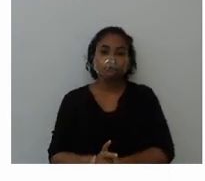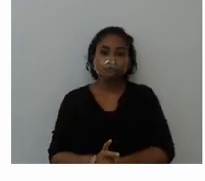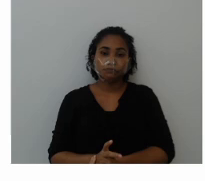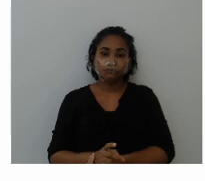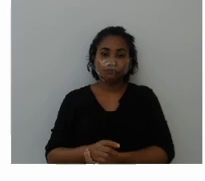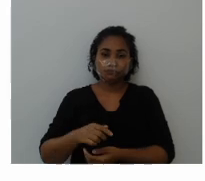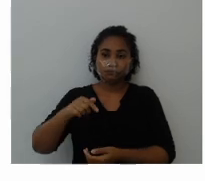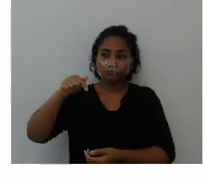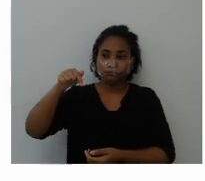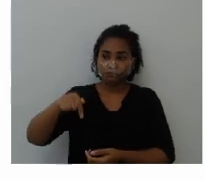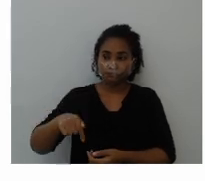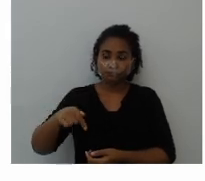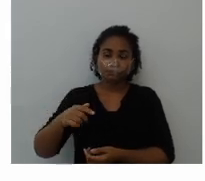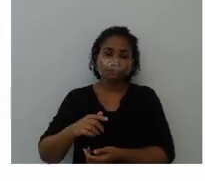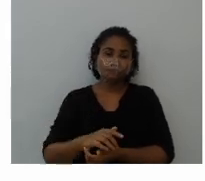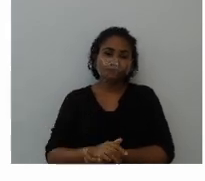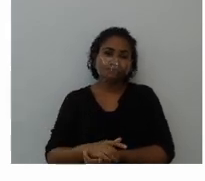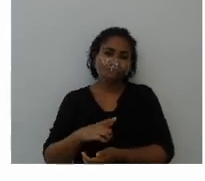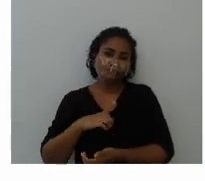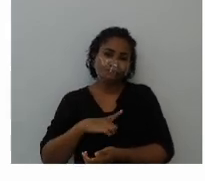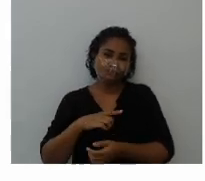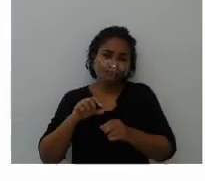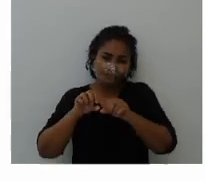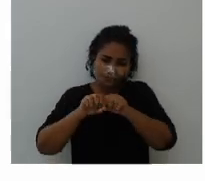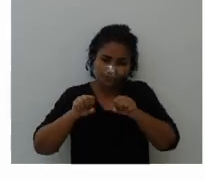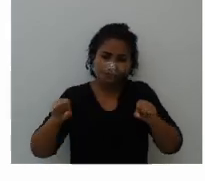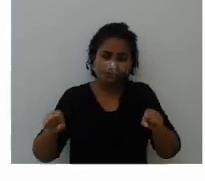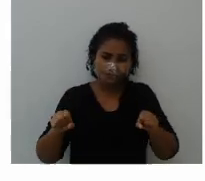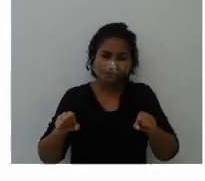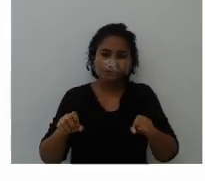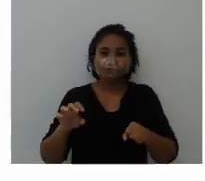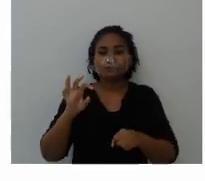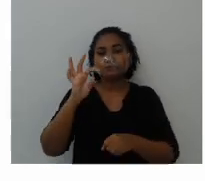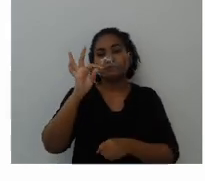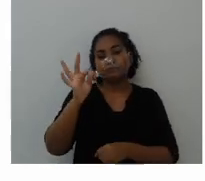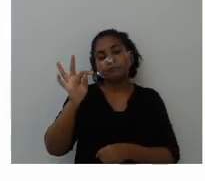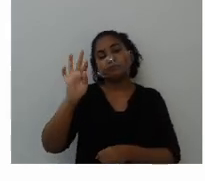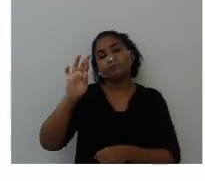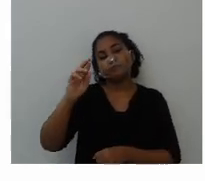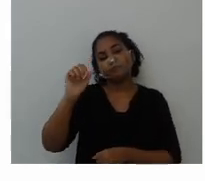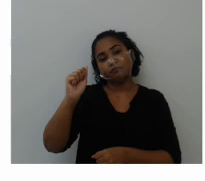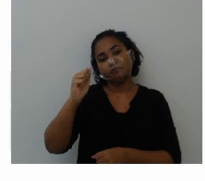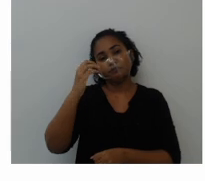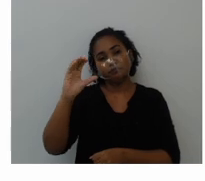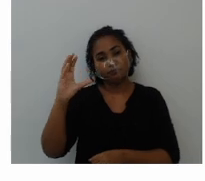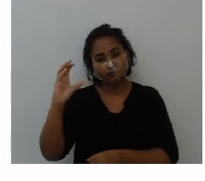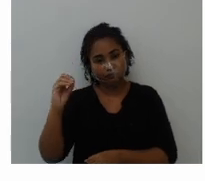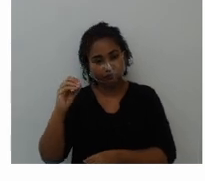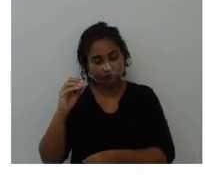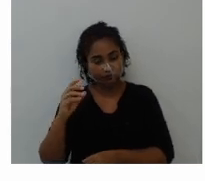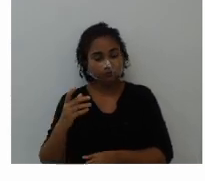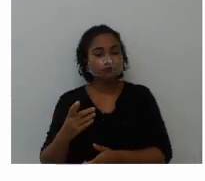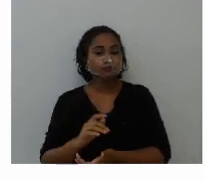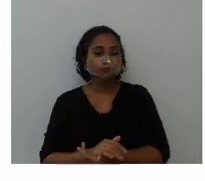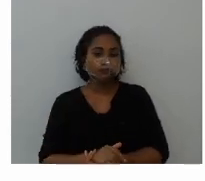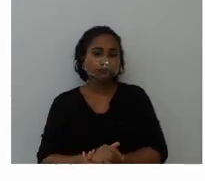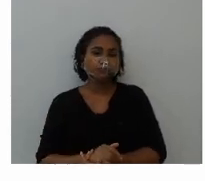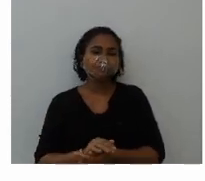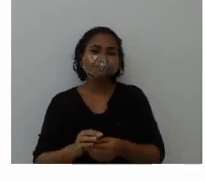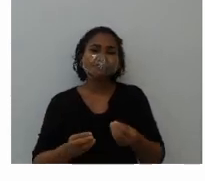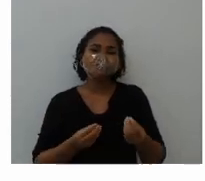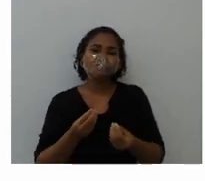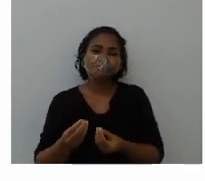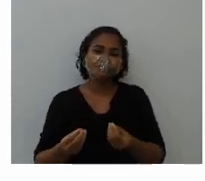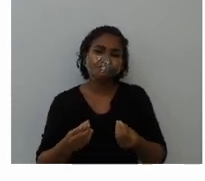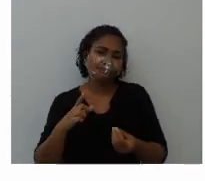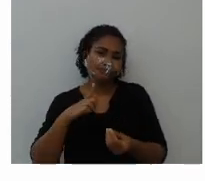uma força-peso. Paulinho, mas ele tem fio. Vamos começar pela tração primeiro? Bora. Ele não tem fio, então tem a força-tração. Mas quantos